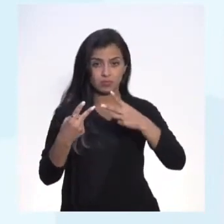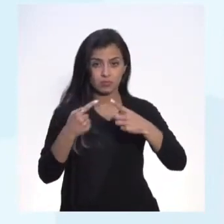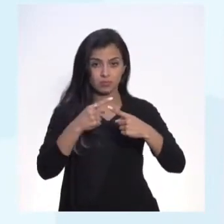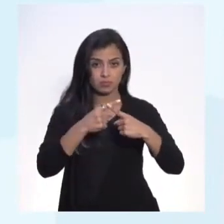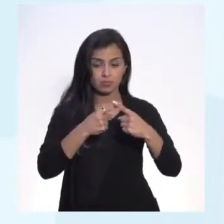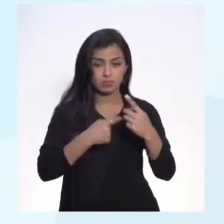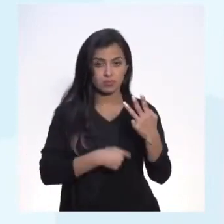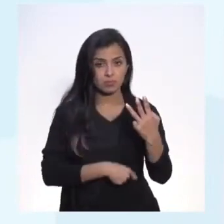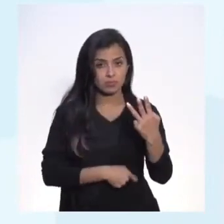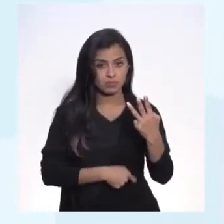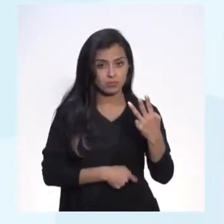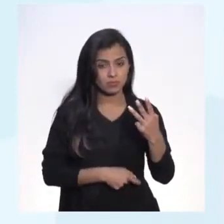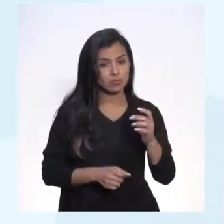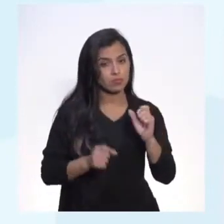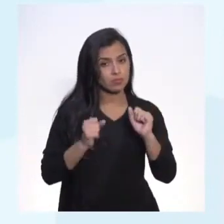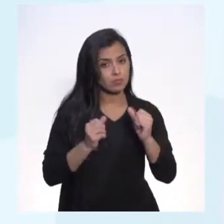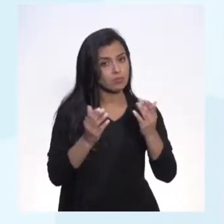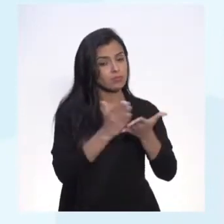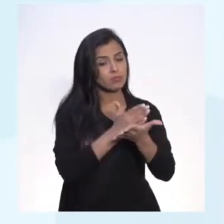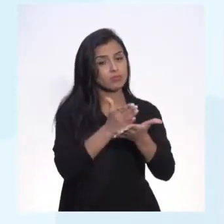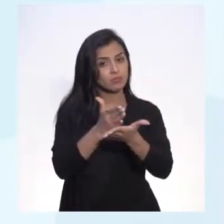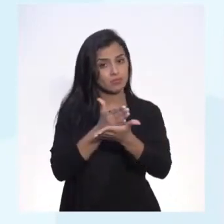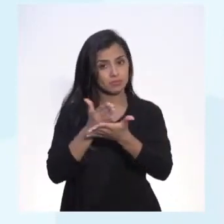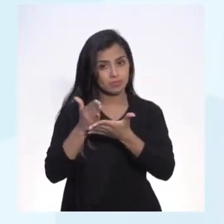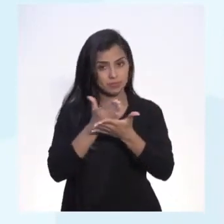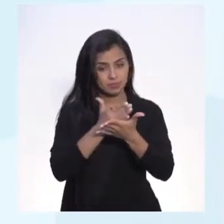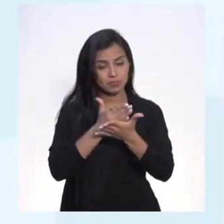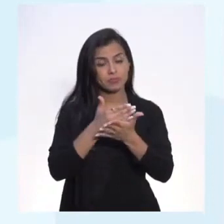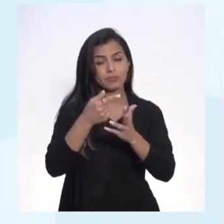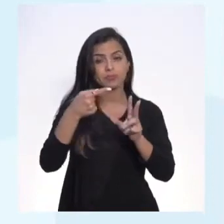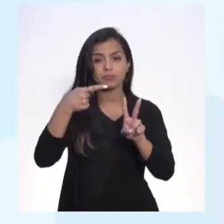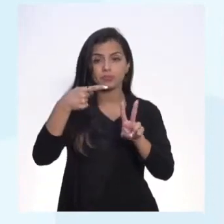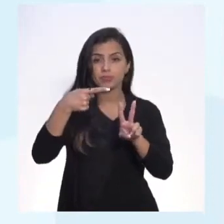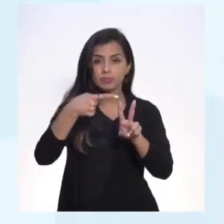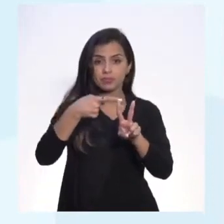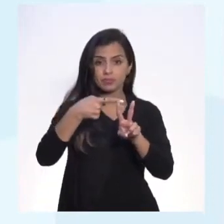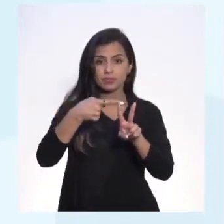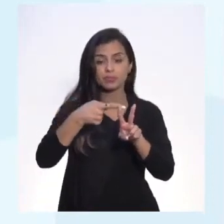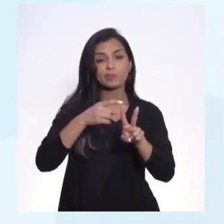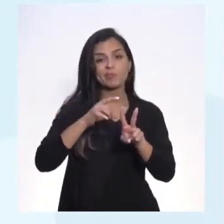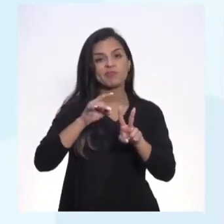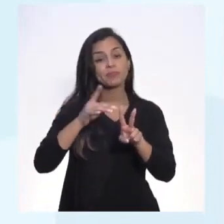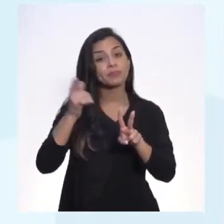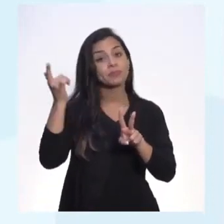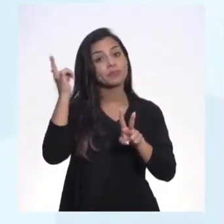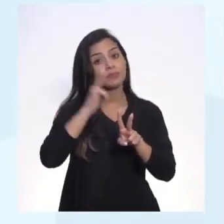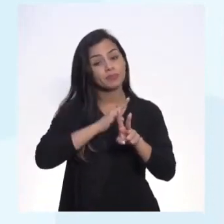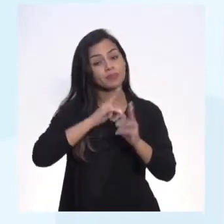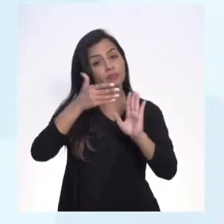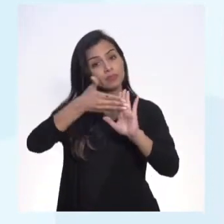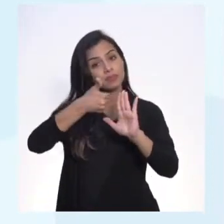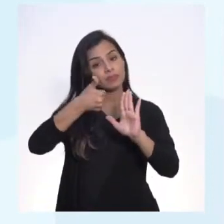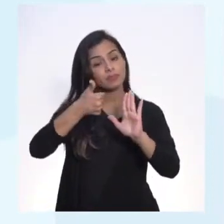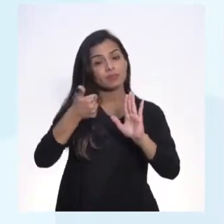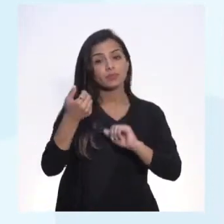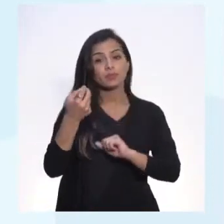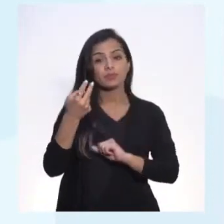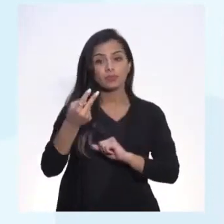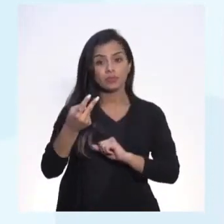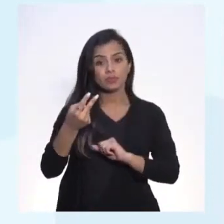3. Posso separar essas raízes e só vou conseguir tirar o 2.